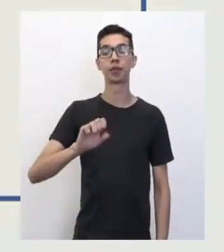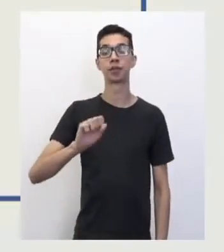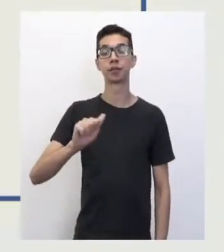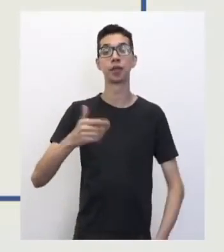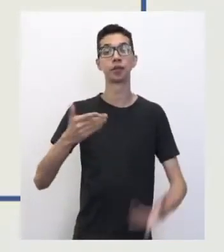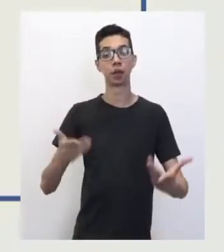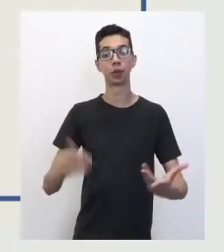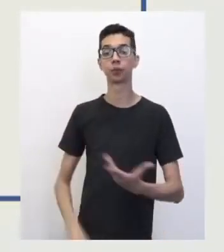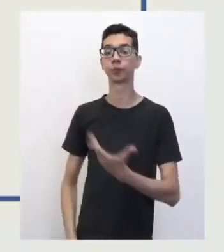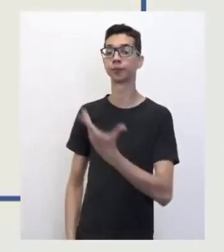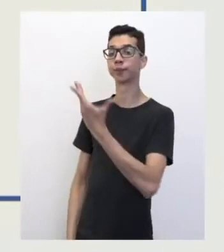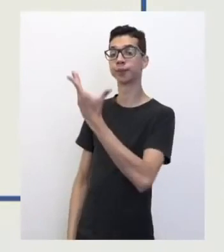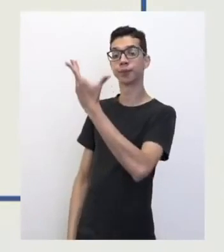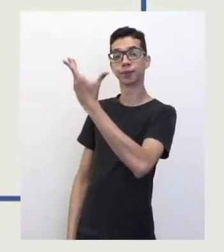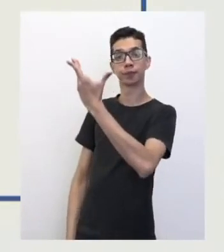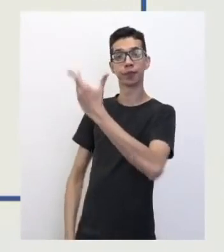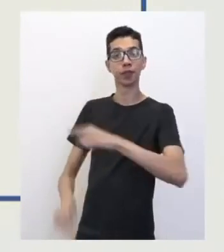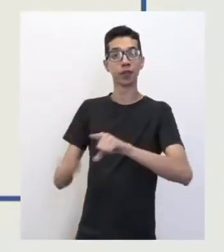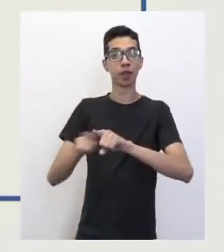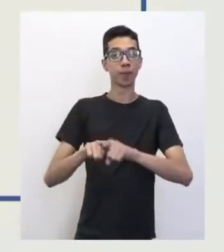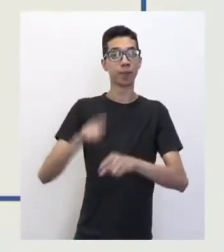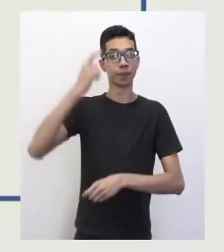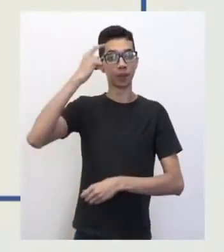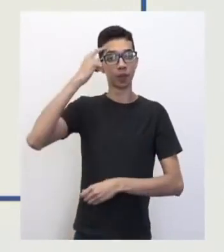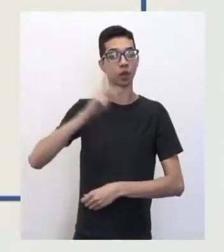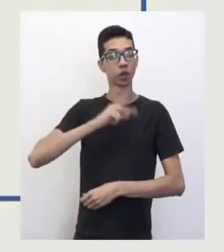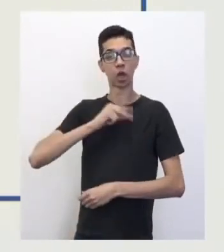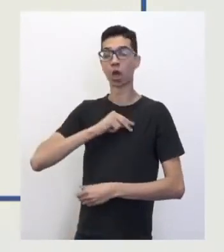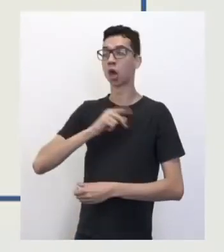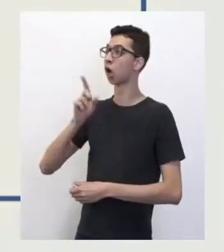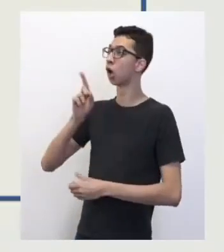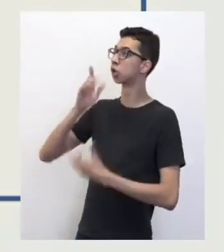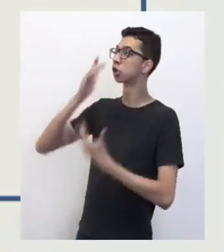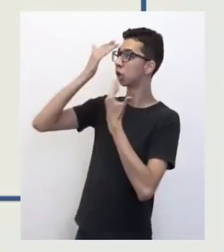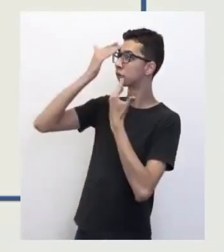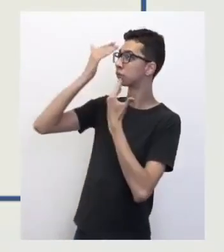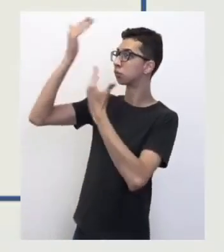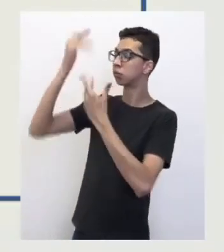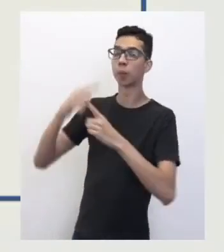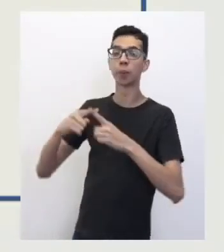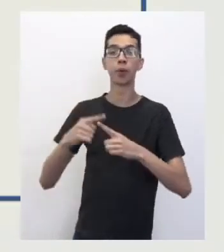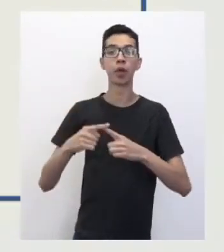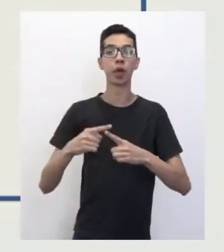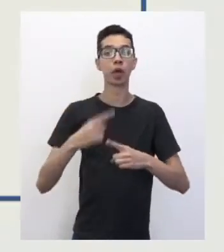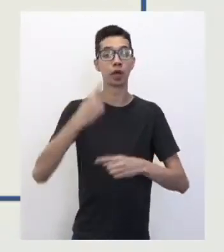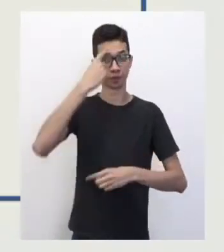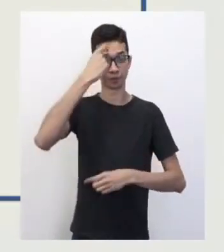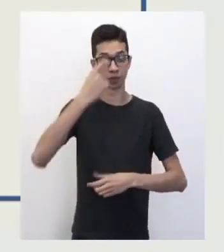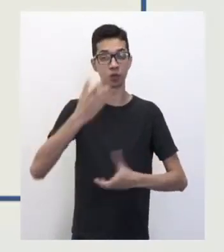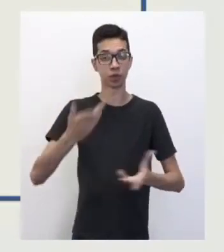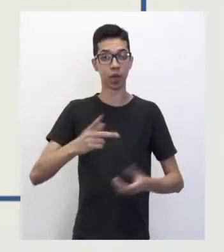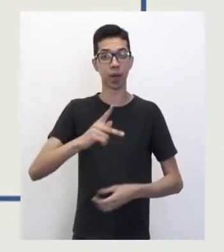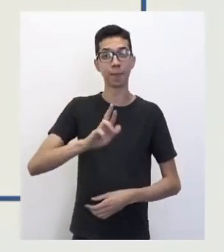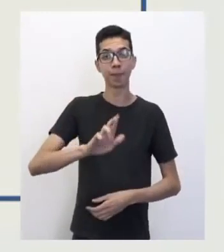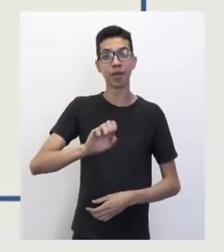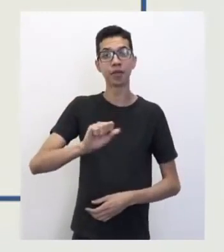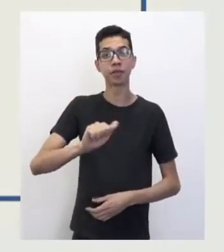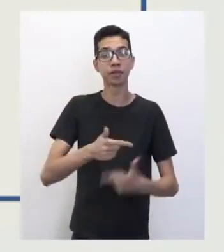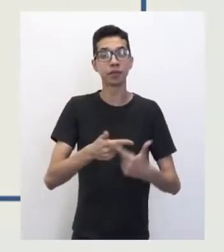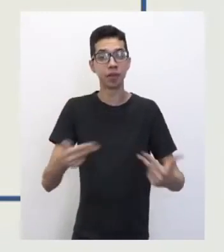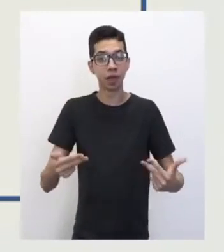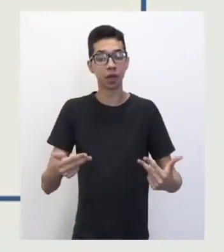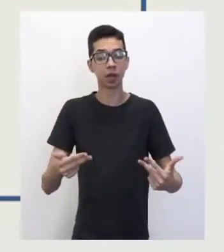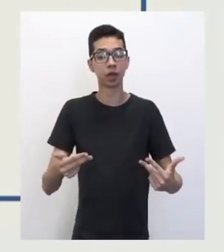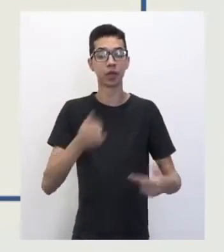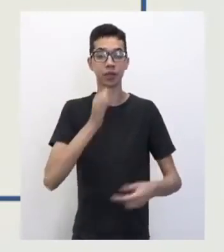também, né, essa invenção dos livros. Puxa, foi graças a ela que inventou a prensa e os livros nasceram a partir da prensa, né? Então, olha